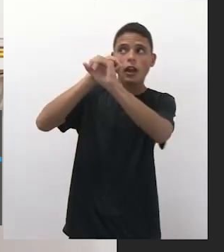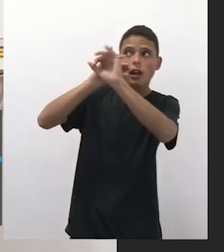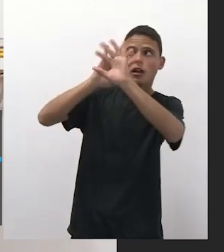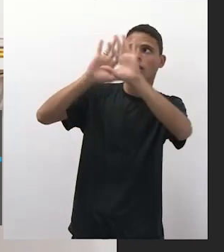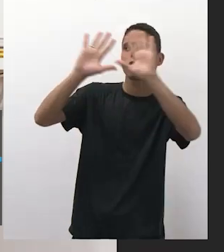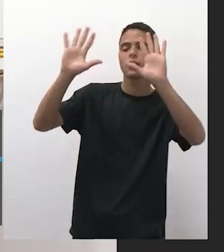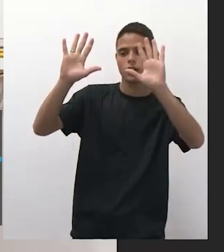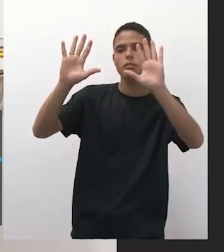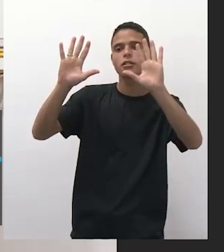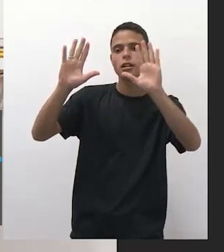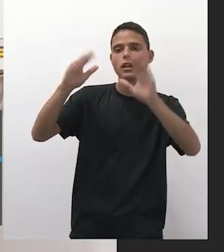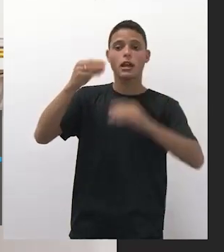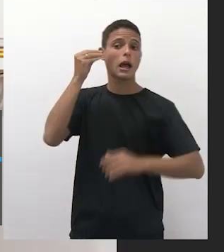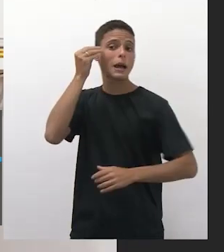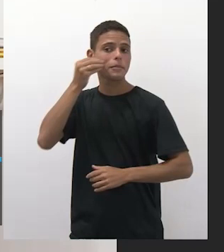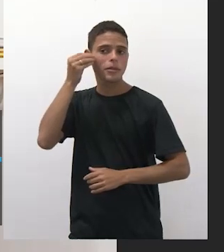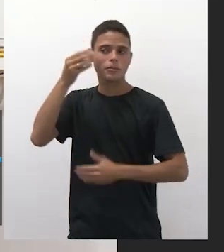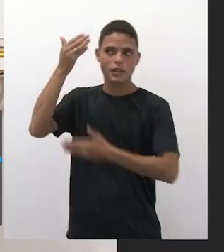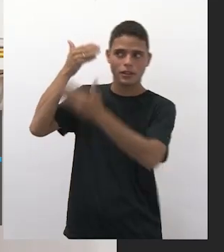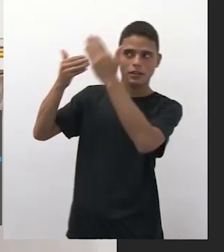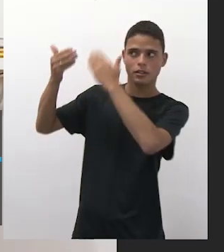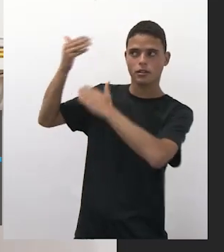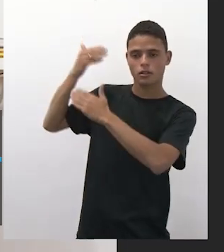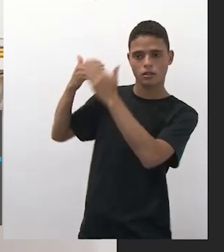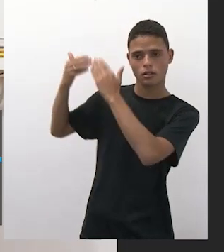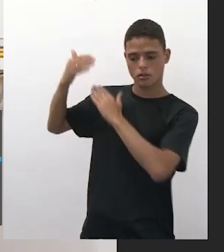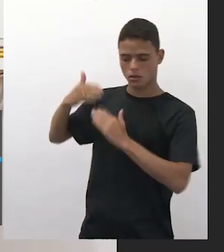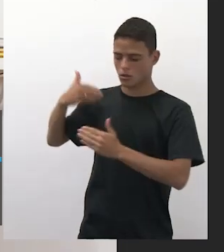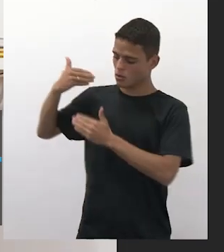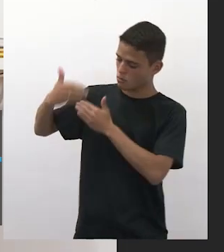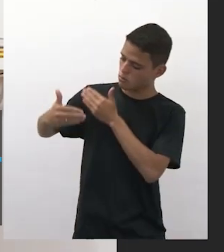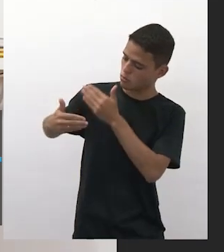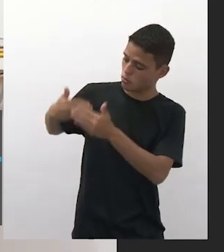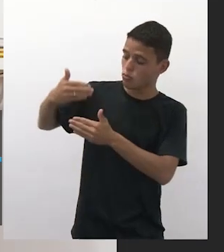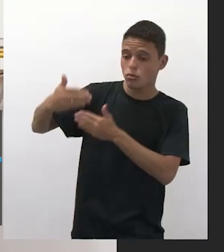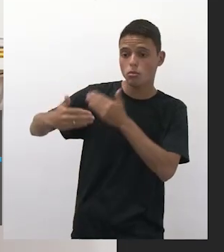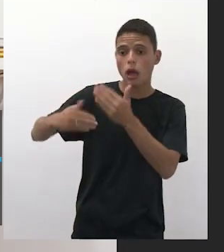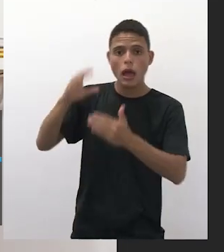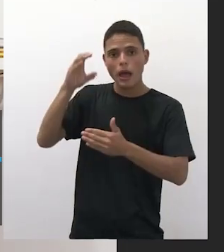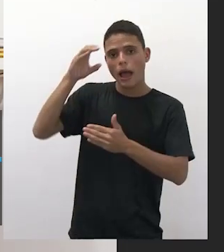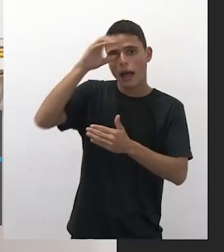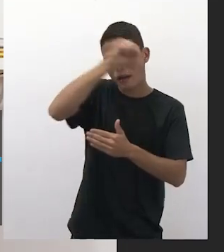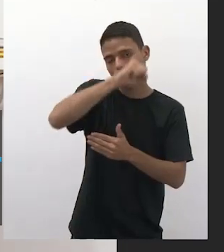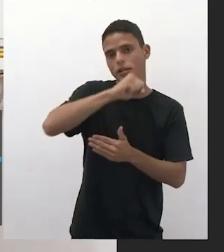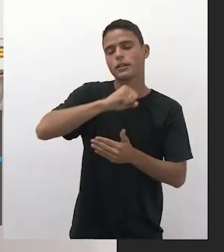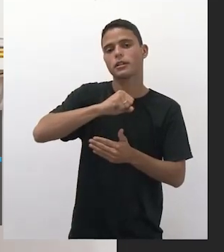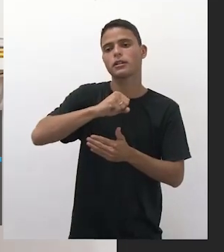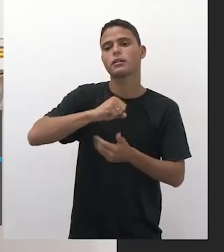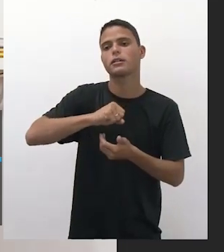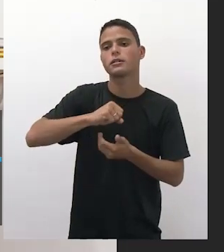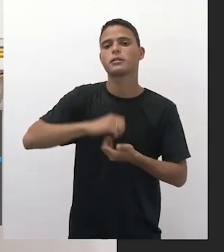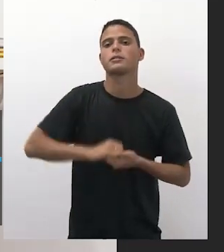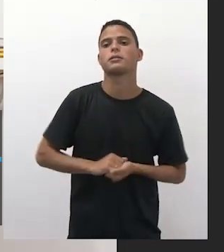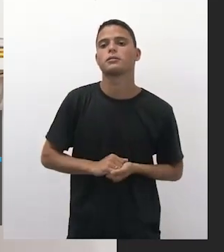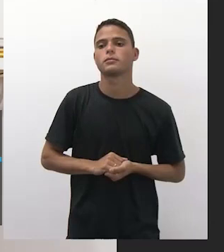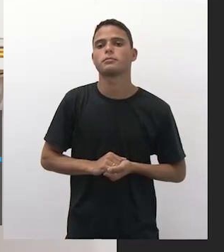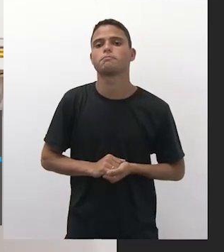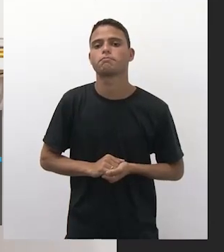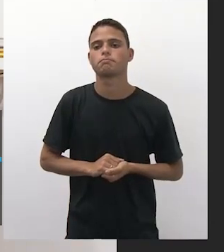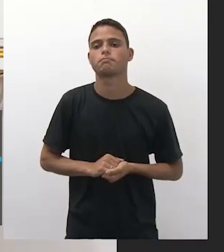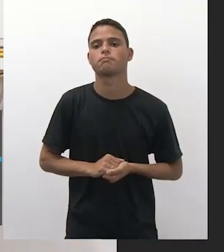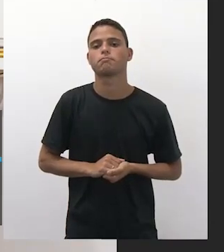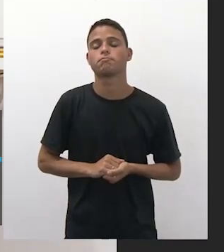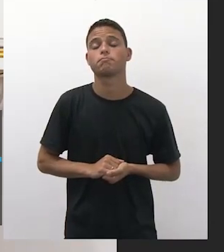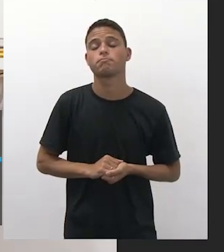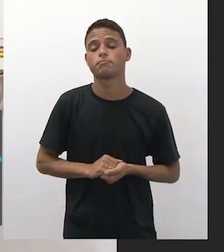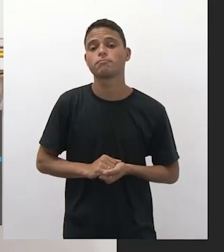eu passei nesse processo de alfabetização quando eu conheci o